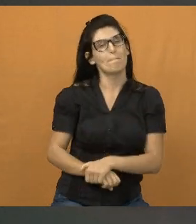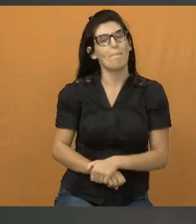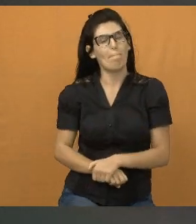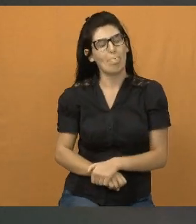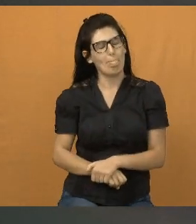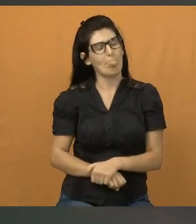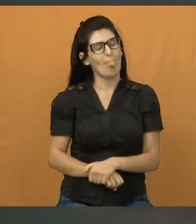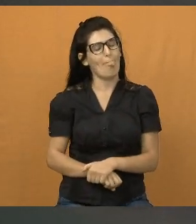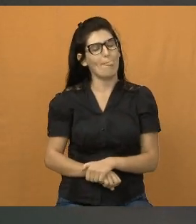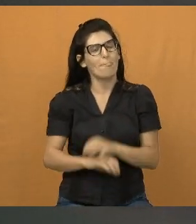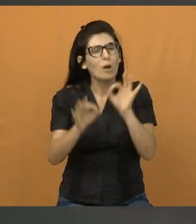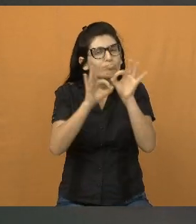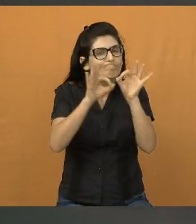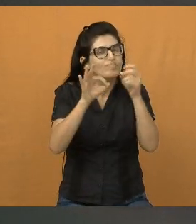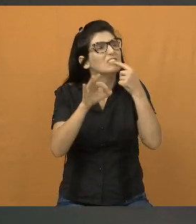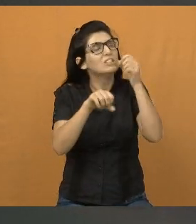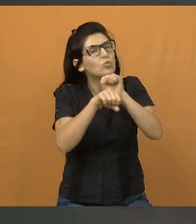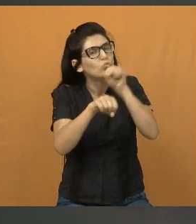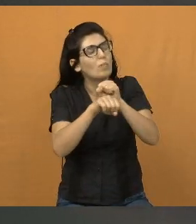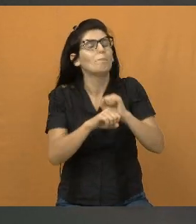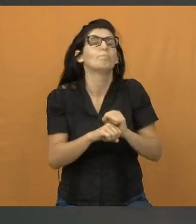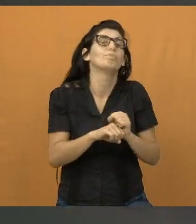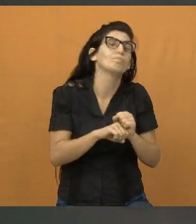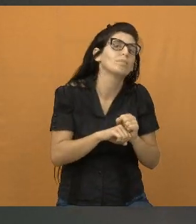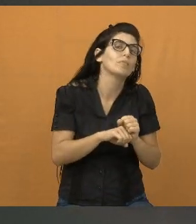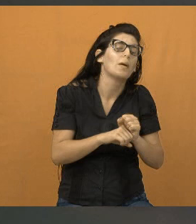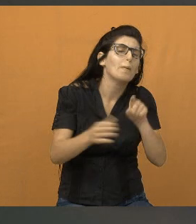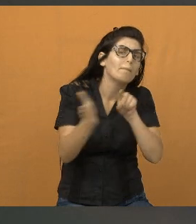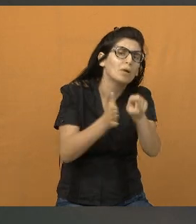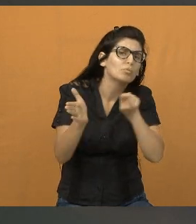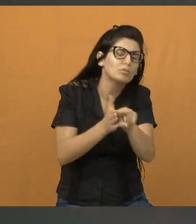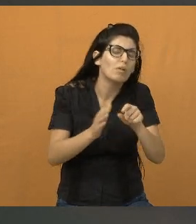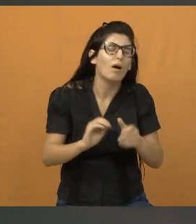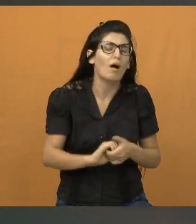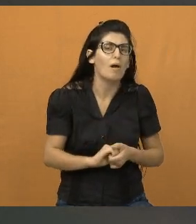eu queria perguntar qual a razão